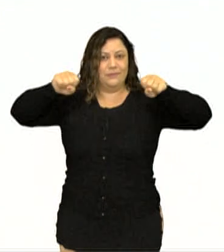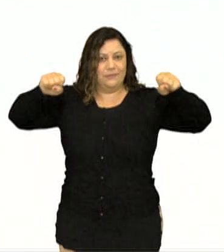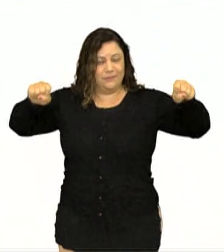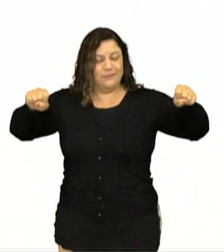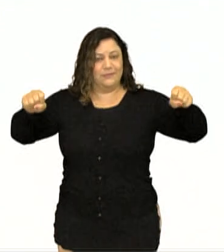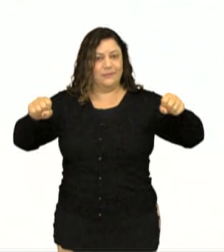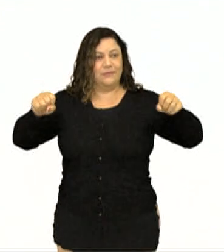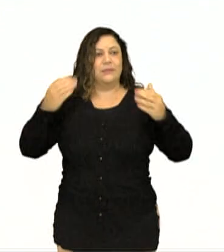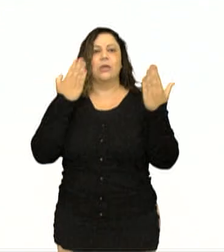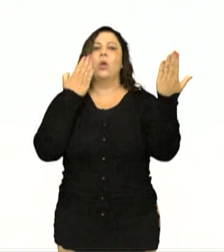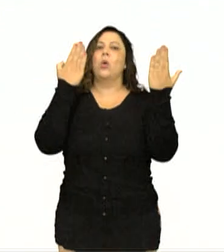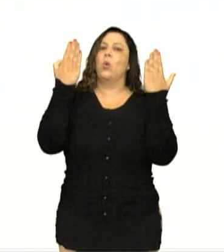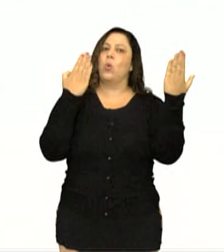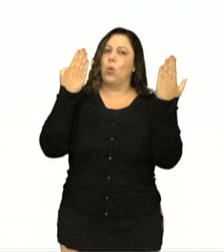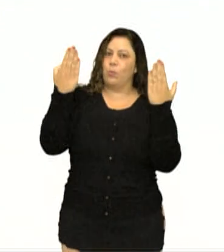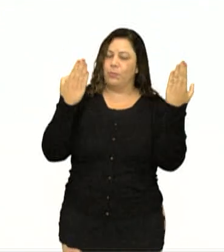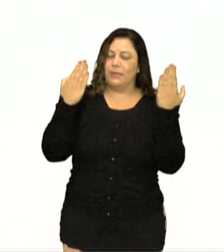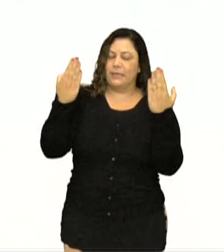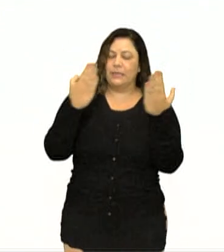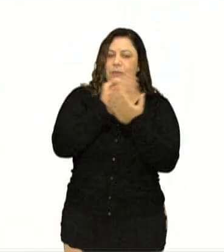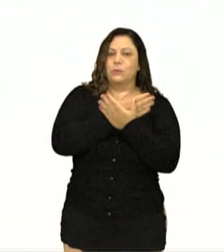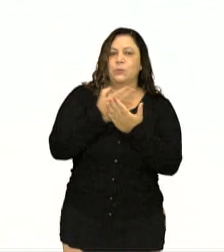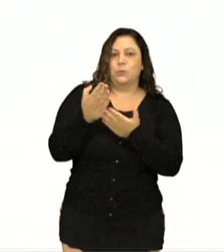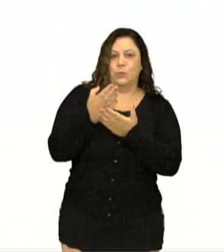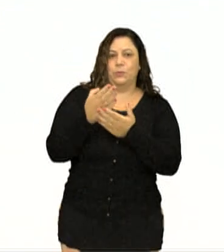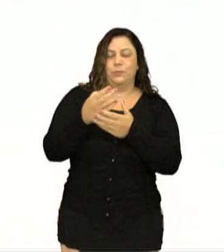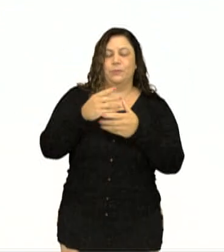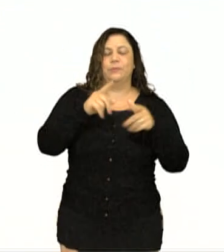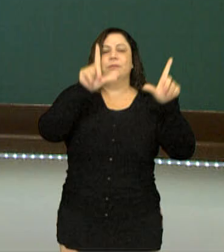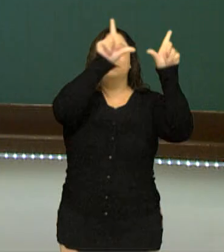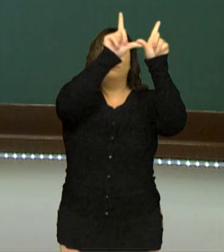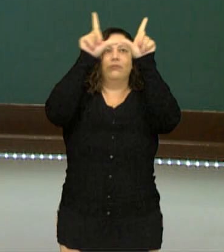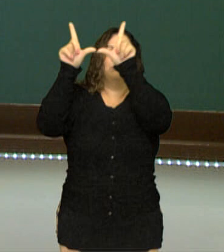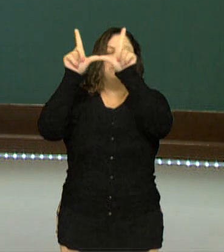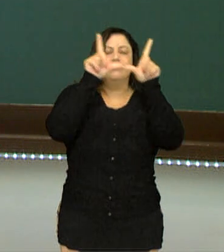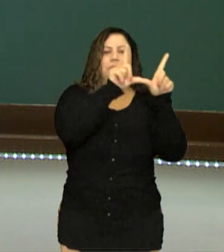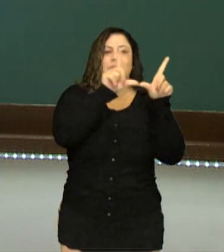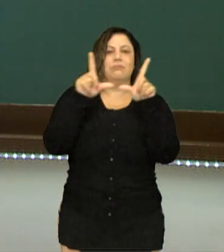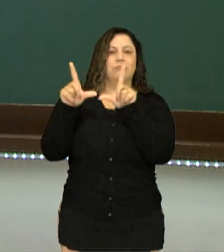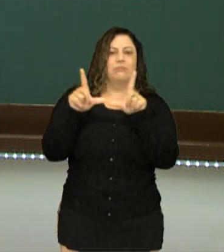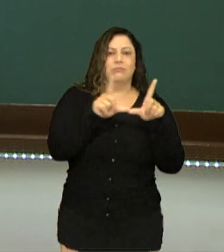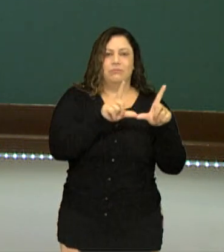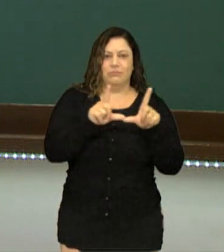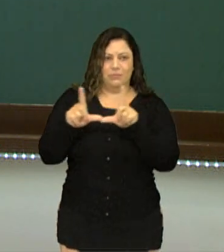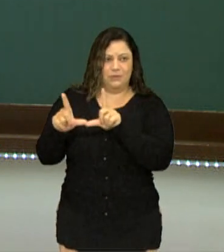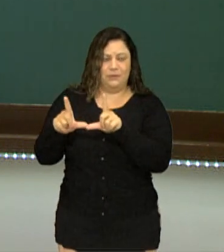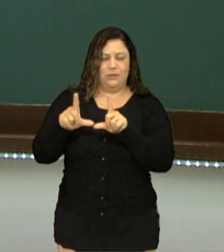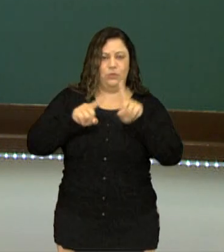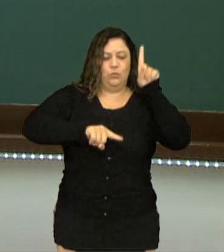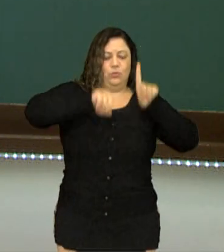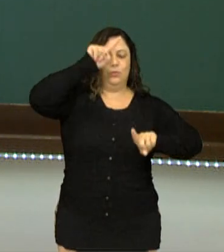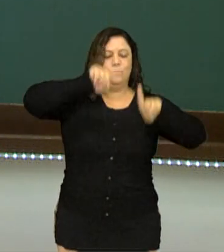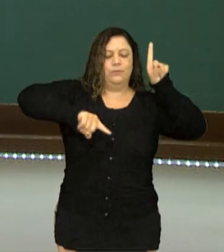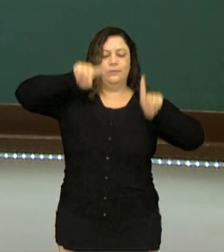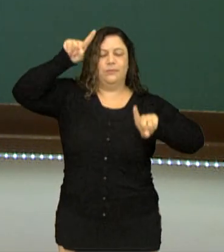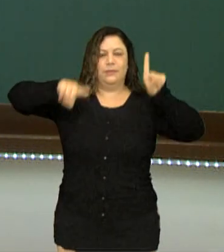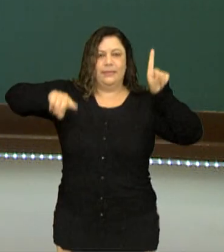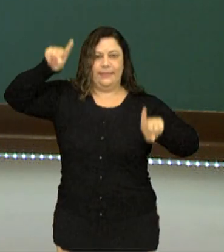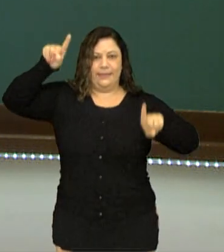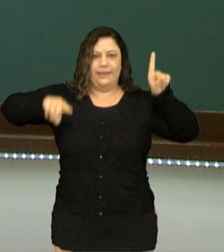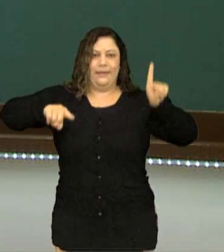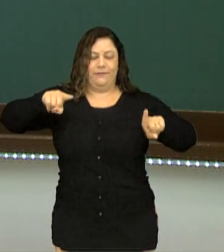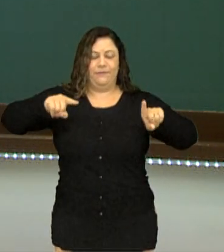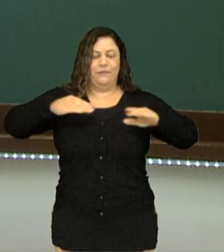urbanizada, comparado lá com o início do nosso gráfico. Então, isso que aconteceu aqui, esse processo que aconteceu